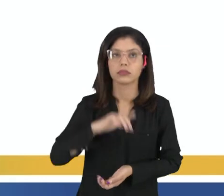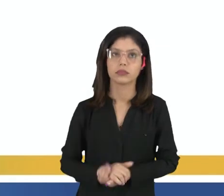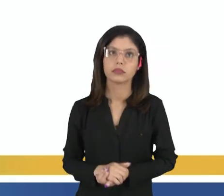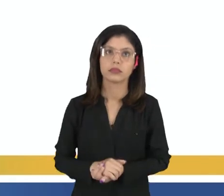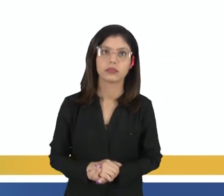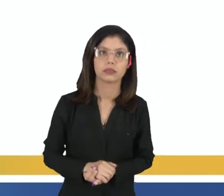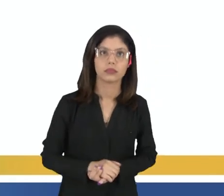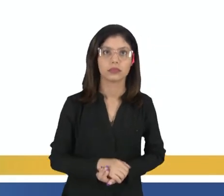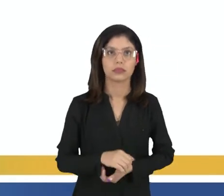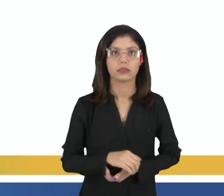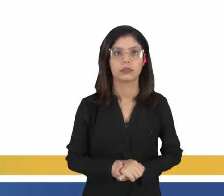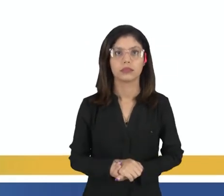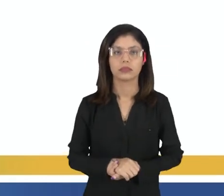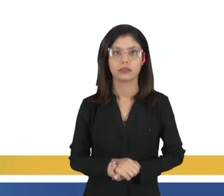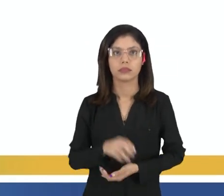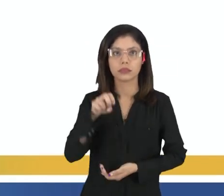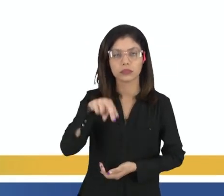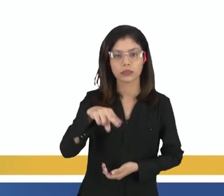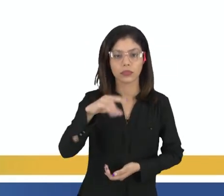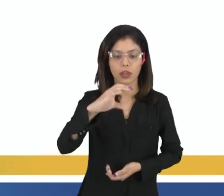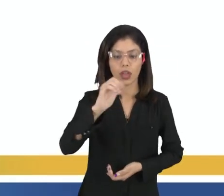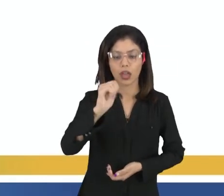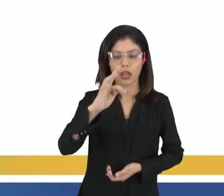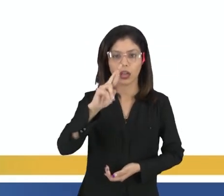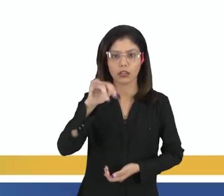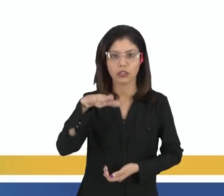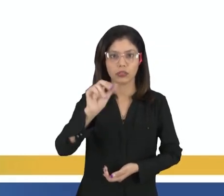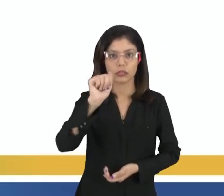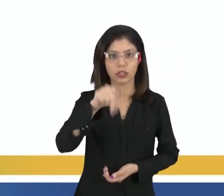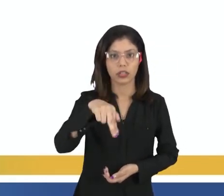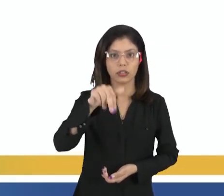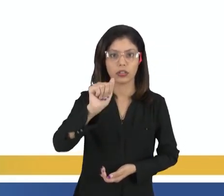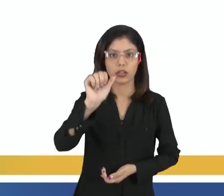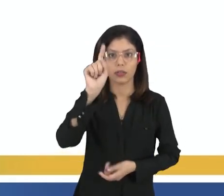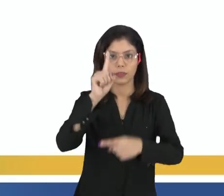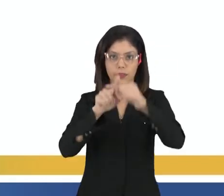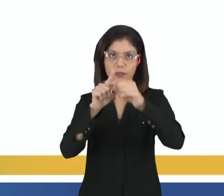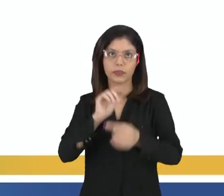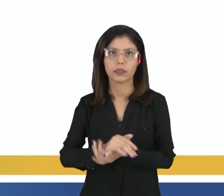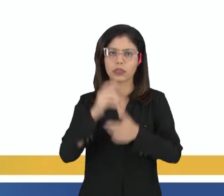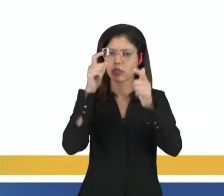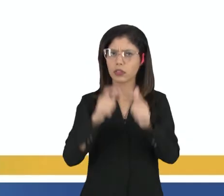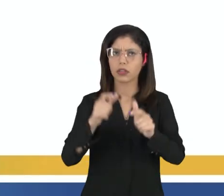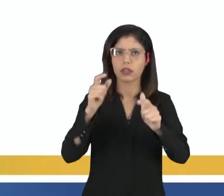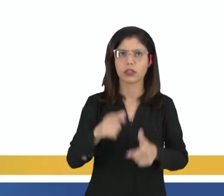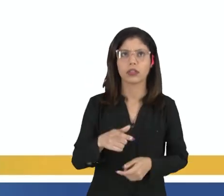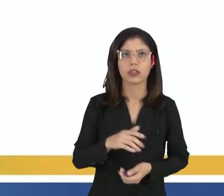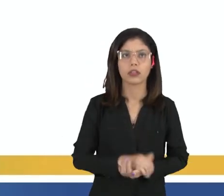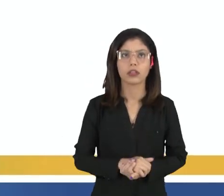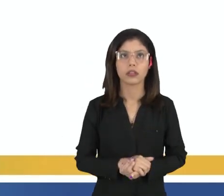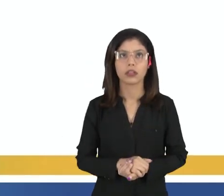Cl, e o íon cátion, que é o Na+. De onde que são esses íons? Está aqui, ó,